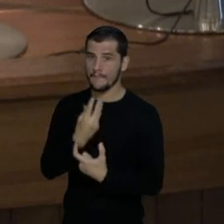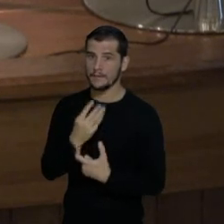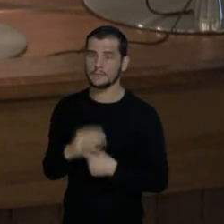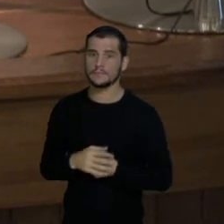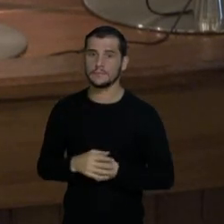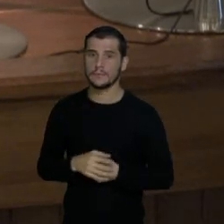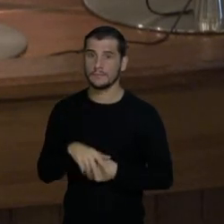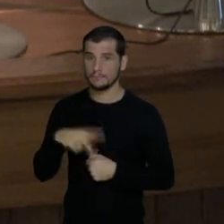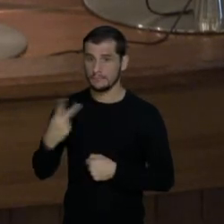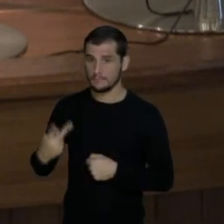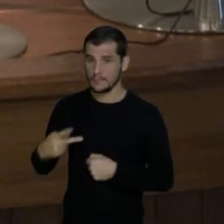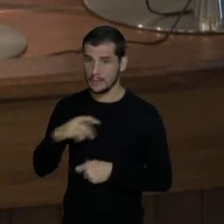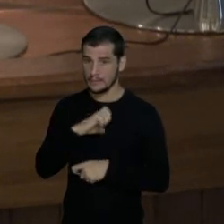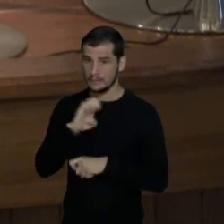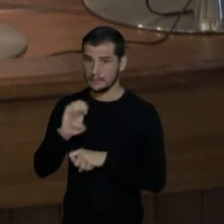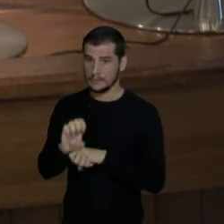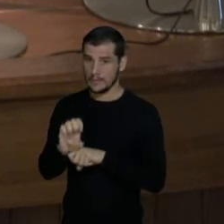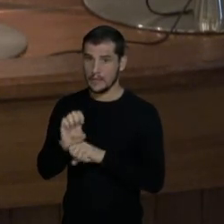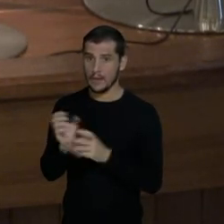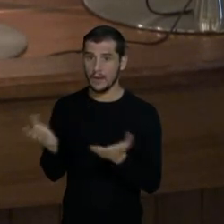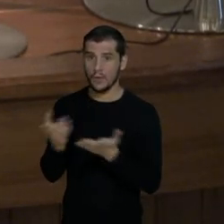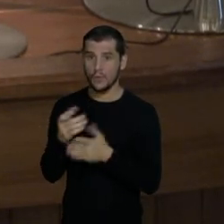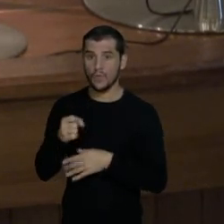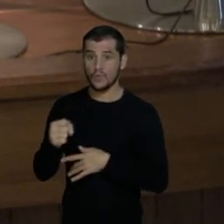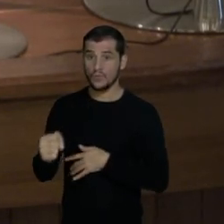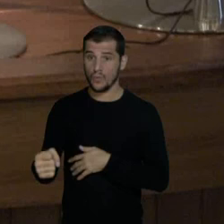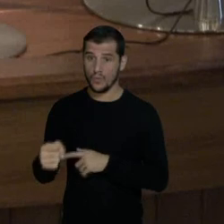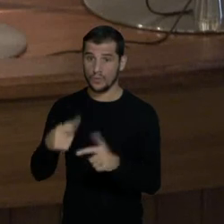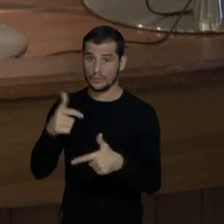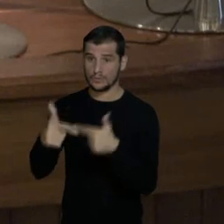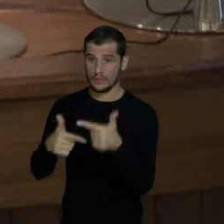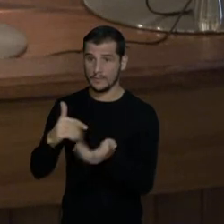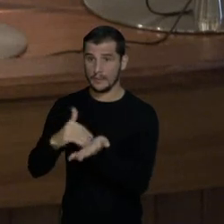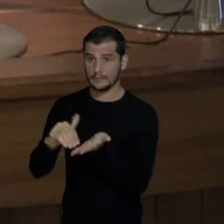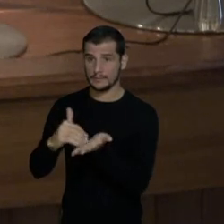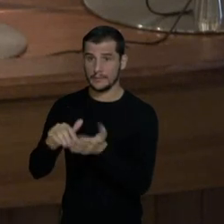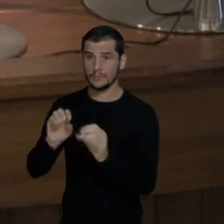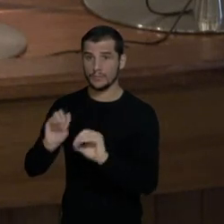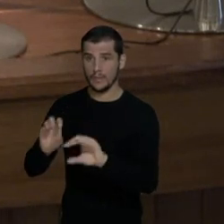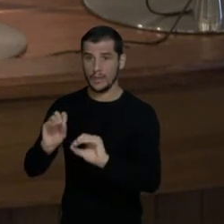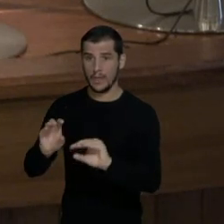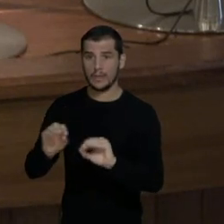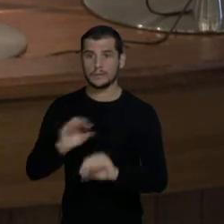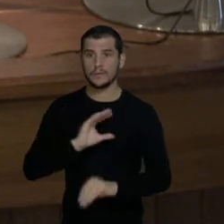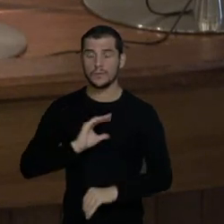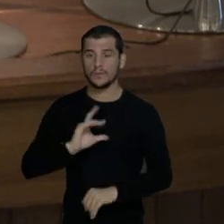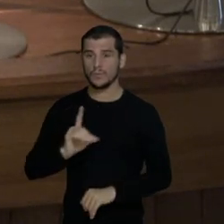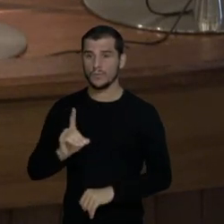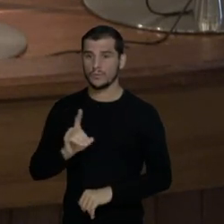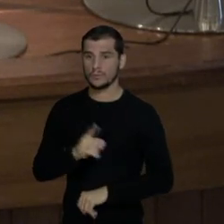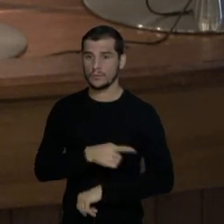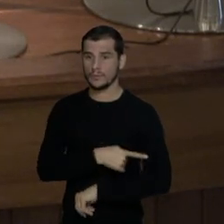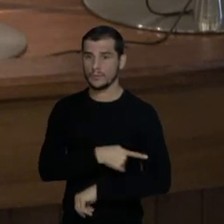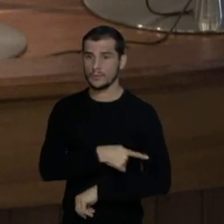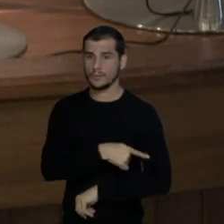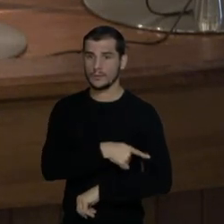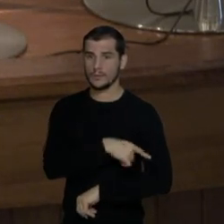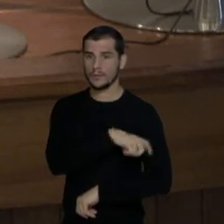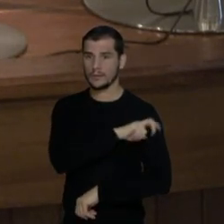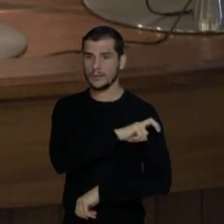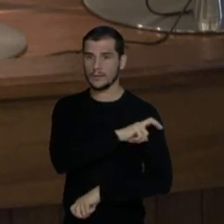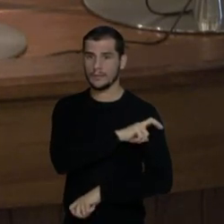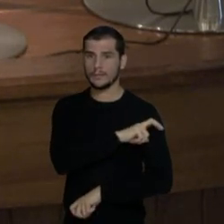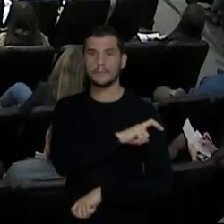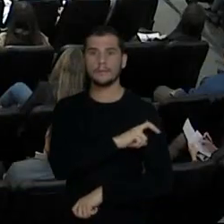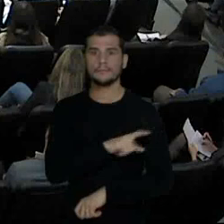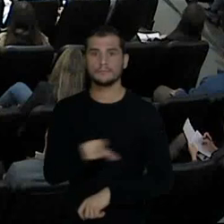estou na Secretaria de Estado da Educação né na coordenação dos anos iniciais e fico muito feliz porque a gente já adiantou a